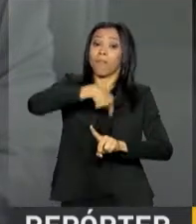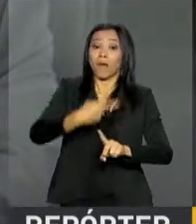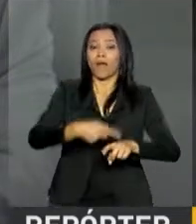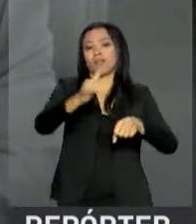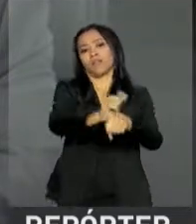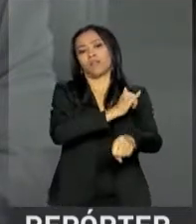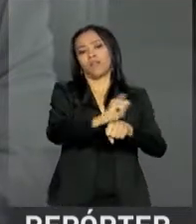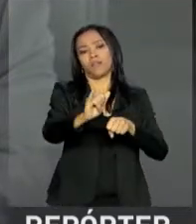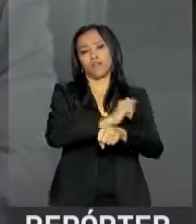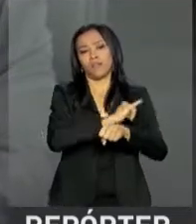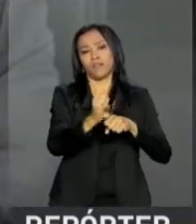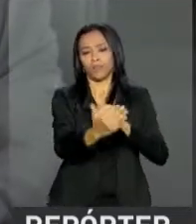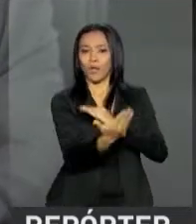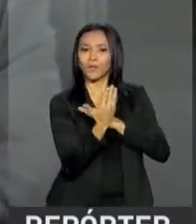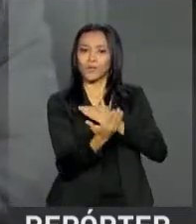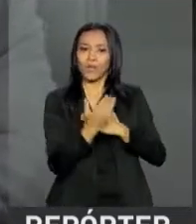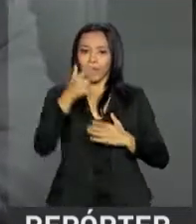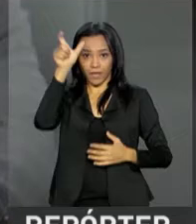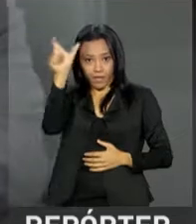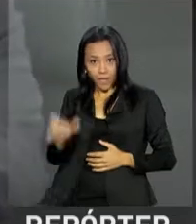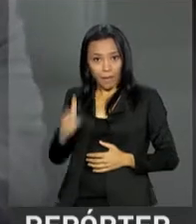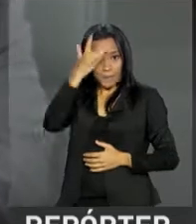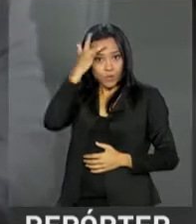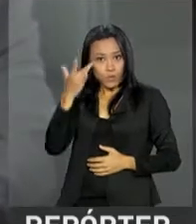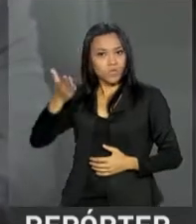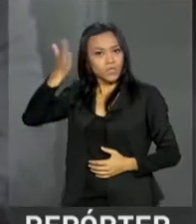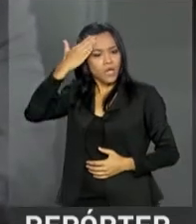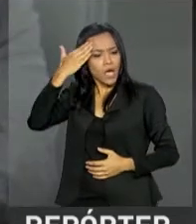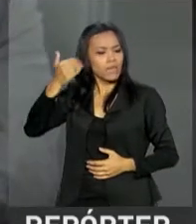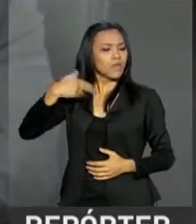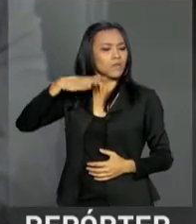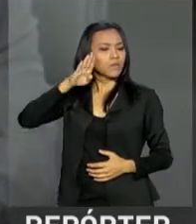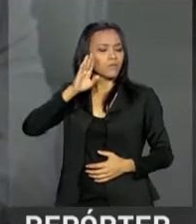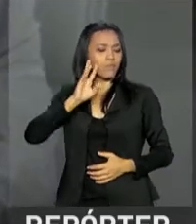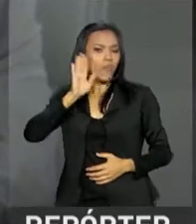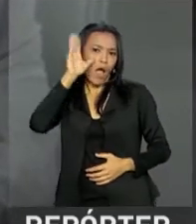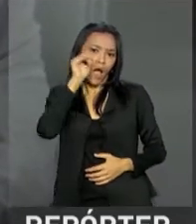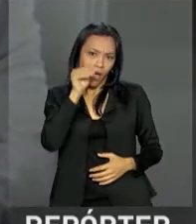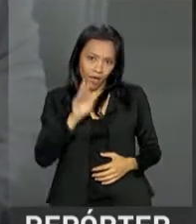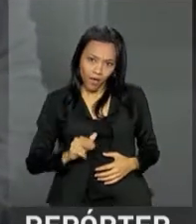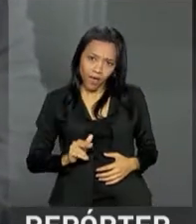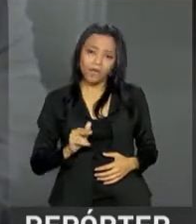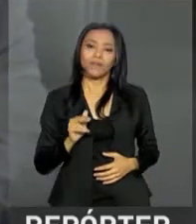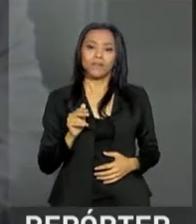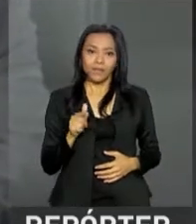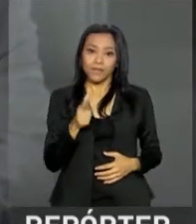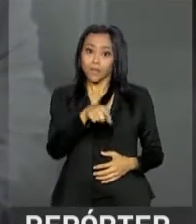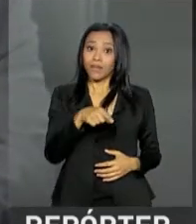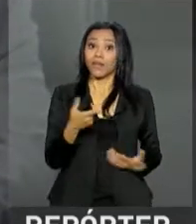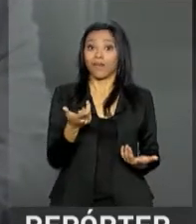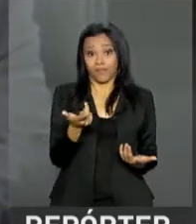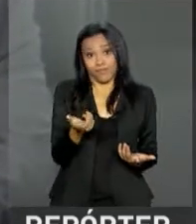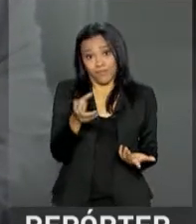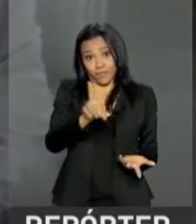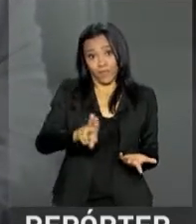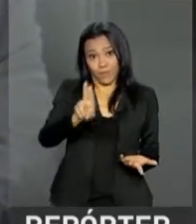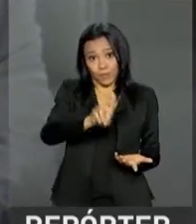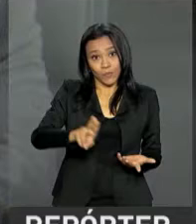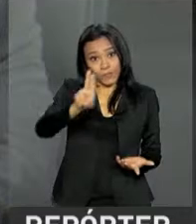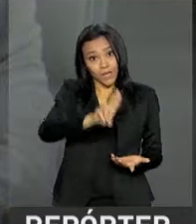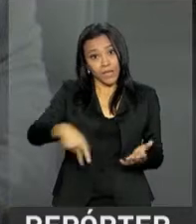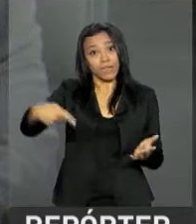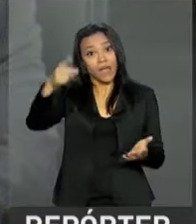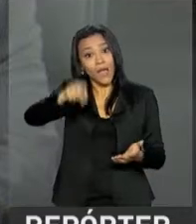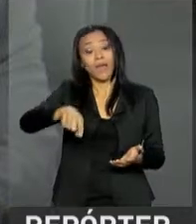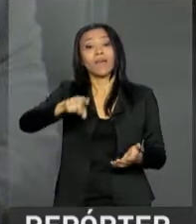para que o cidadão exerça sua cidadania, acompanhe os recursos que, por mais que a gente chame de público, nada mais são do que recursos